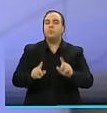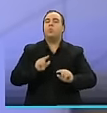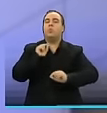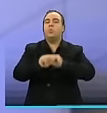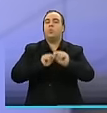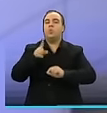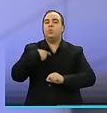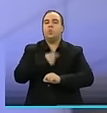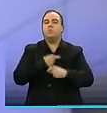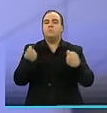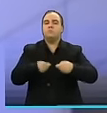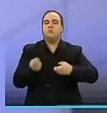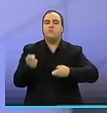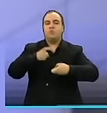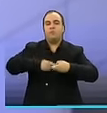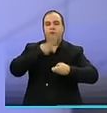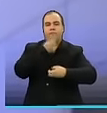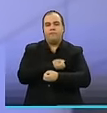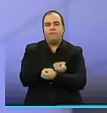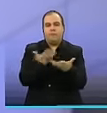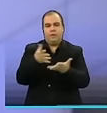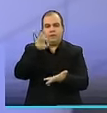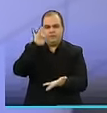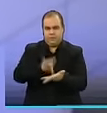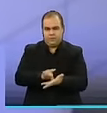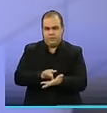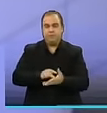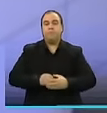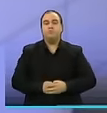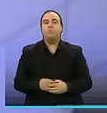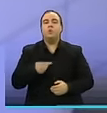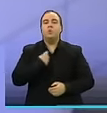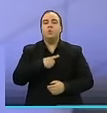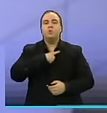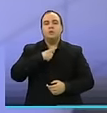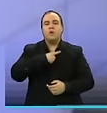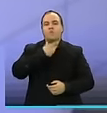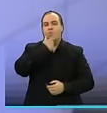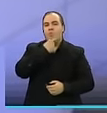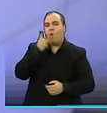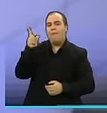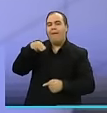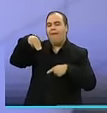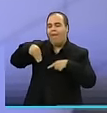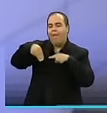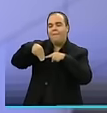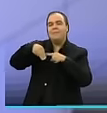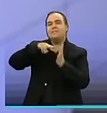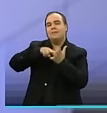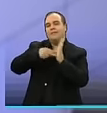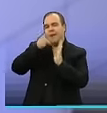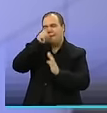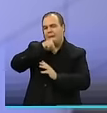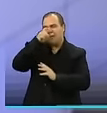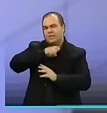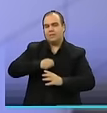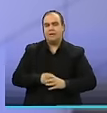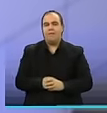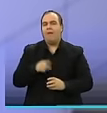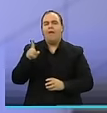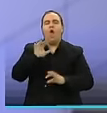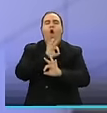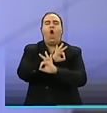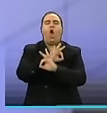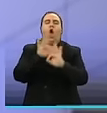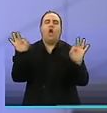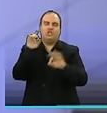precisa restabelecer é a verdade. Ah, ele ganhou a resposta. Um rapaz do M da mentira, que ele é craque em